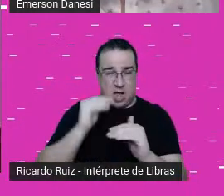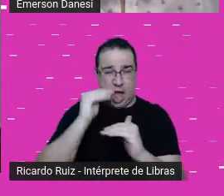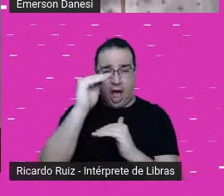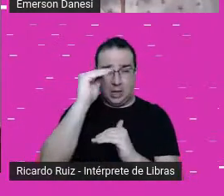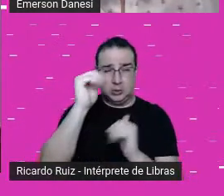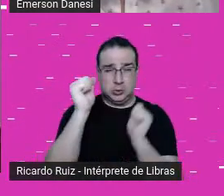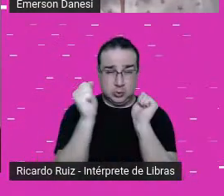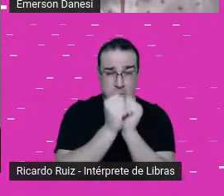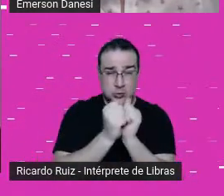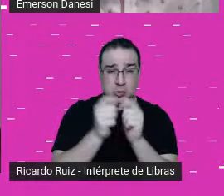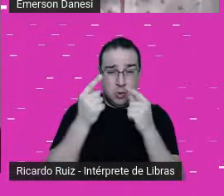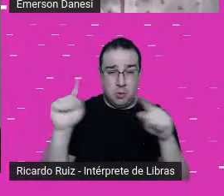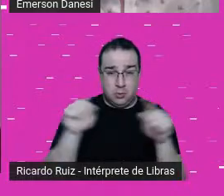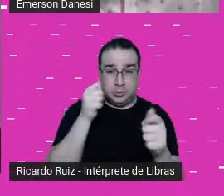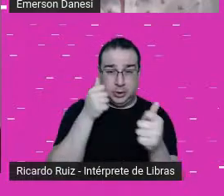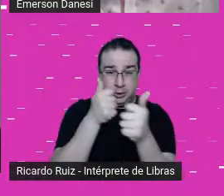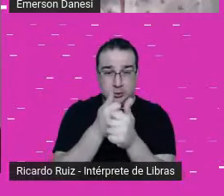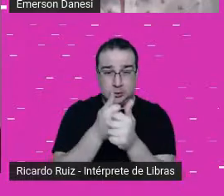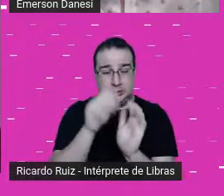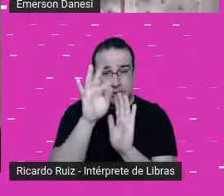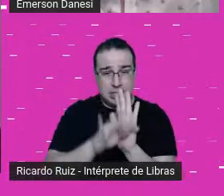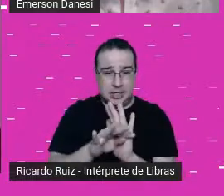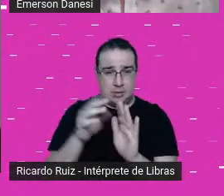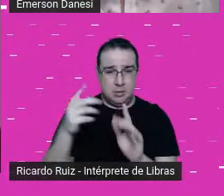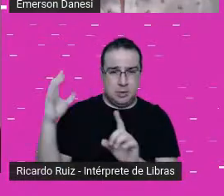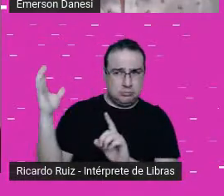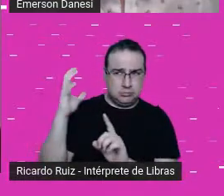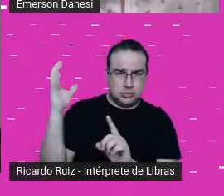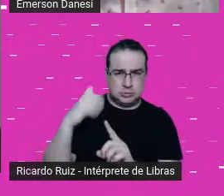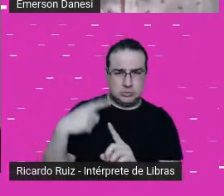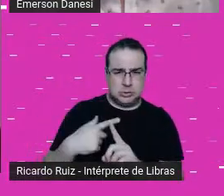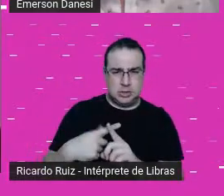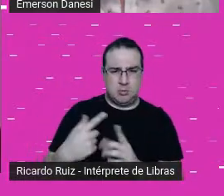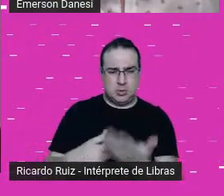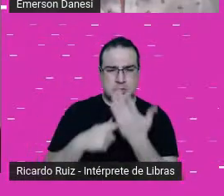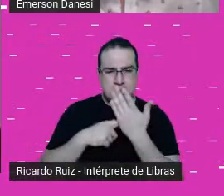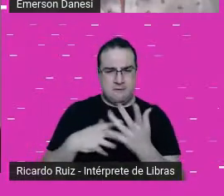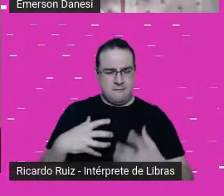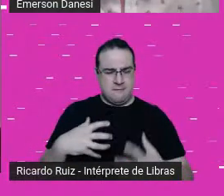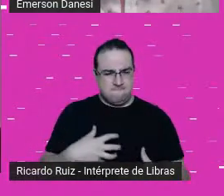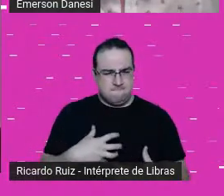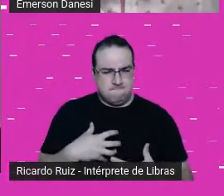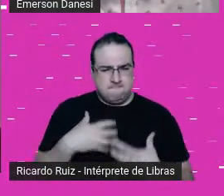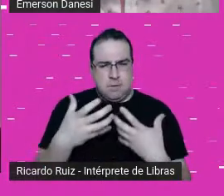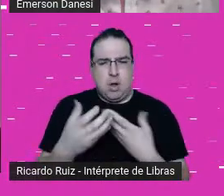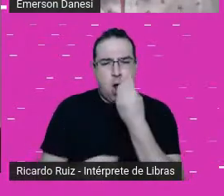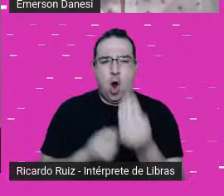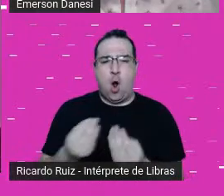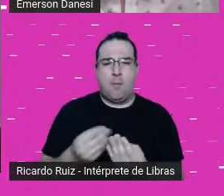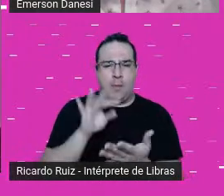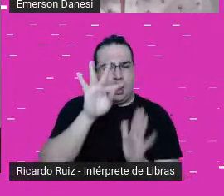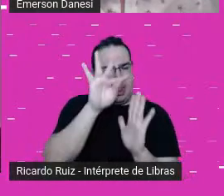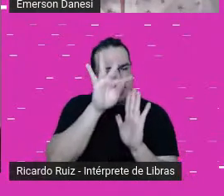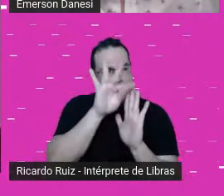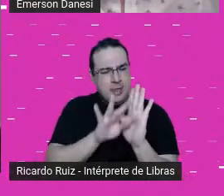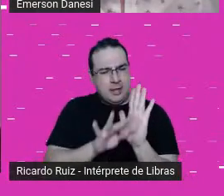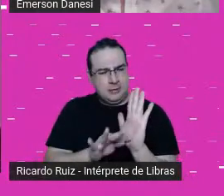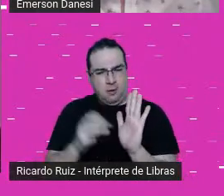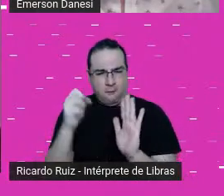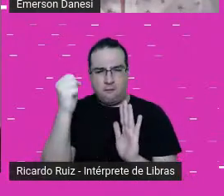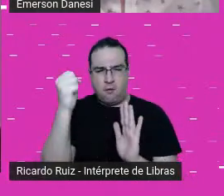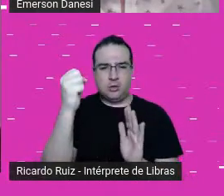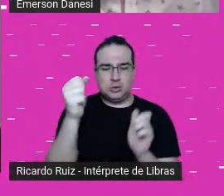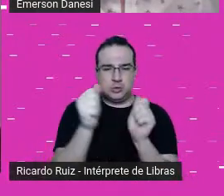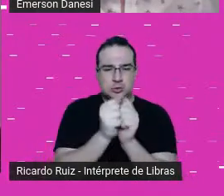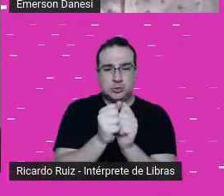junto com a música tecno de fundo, e que era uma ideia um pouco para dar a intenção da fala, ou a intenção que ele queria para a